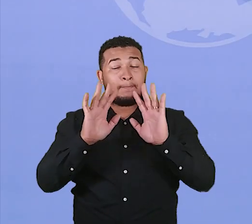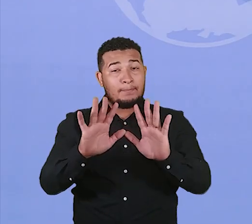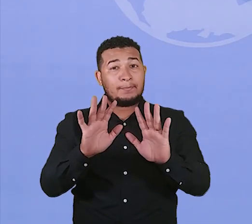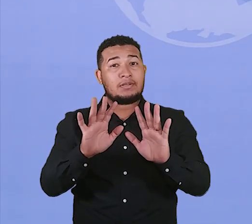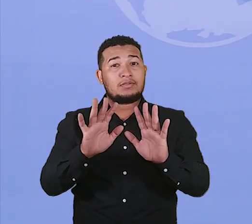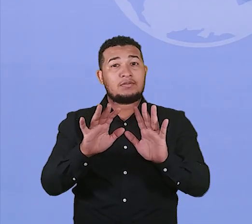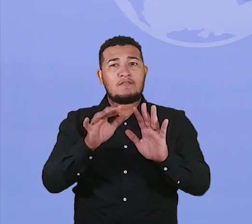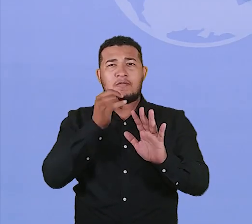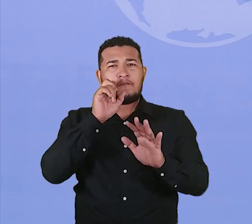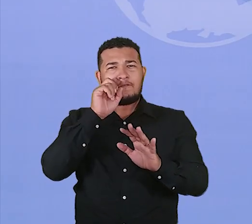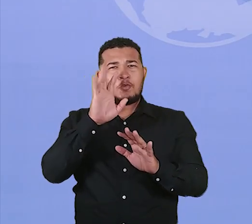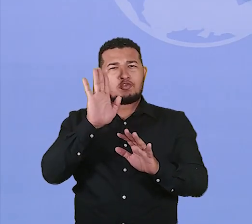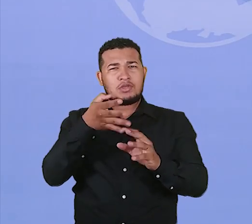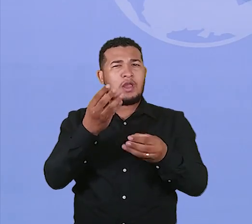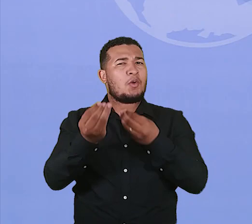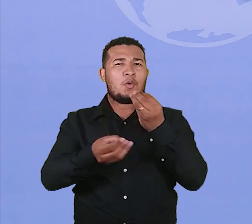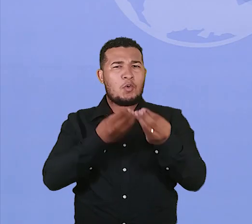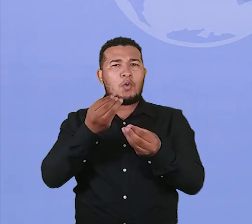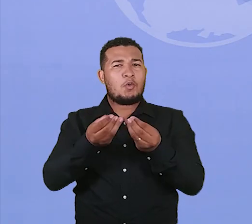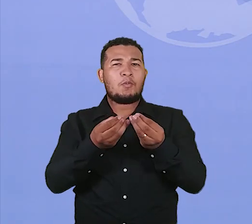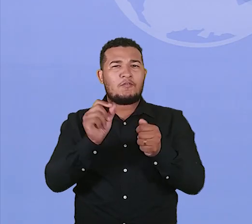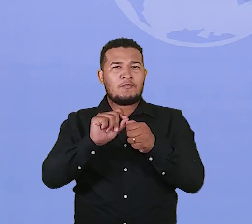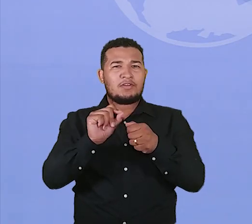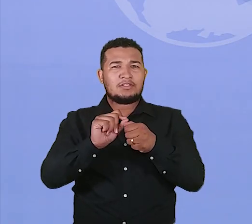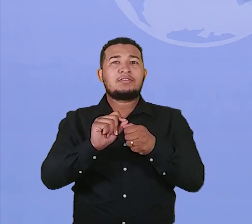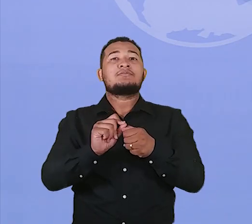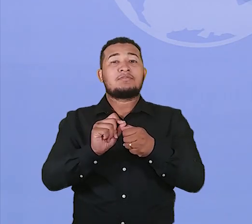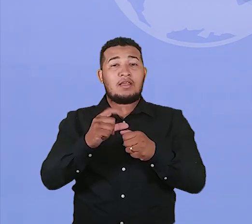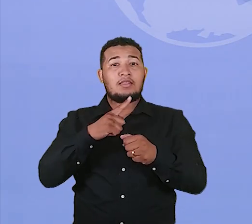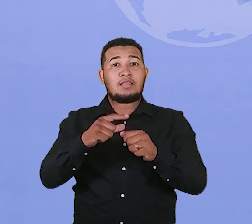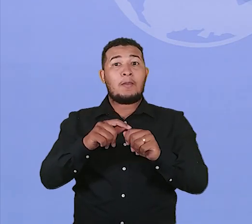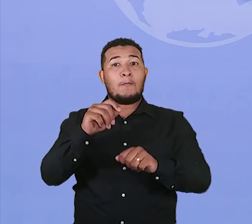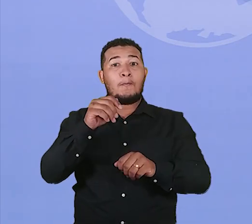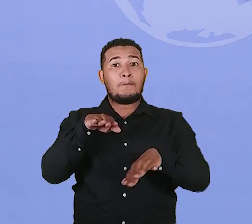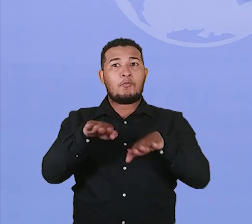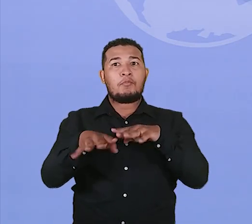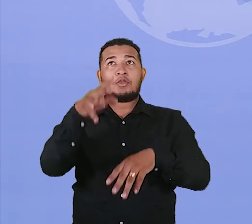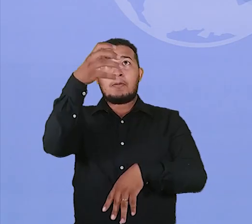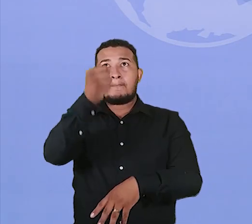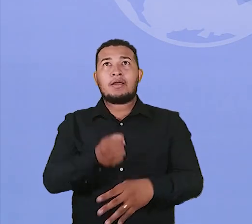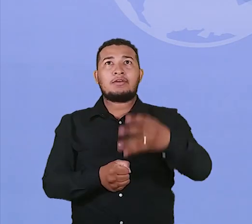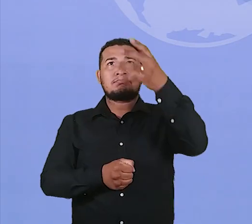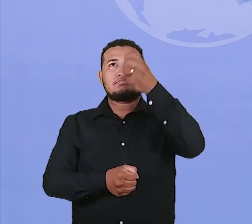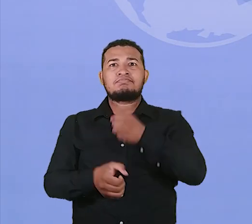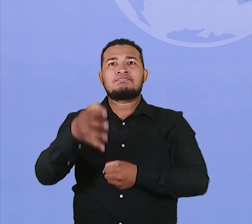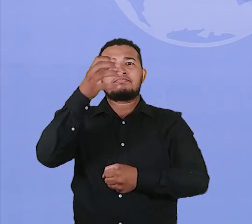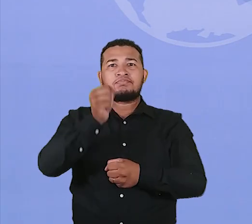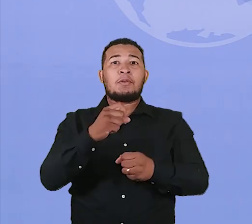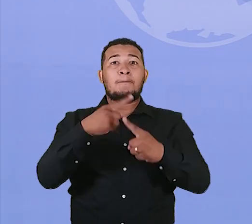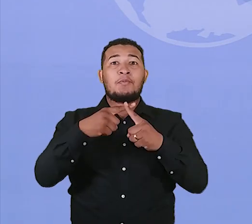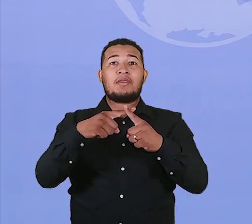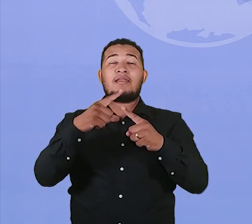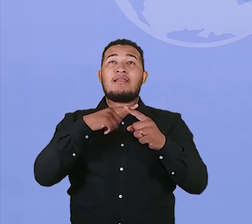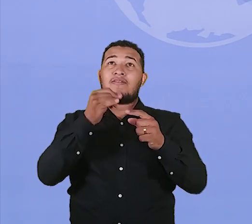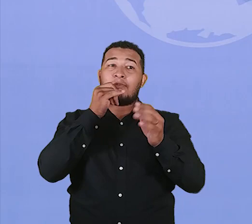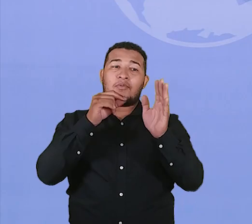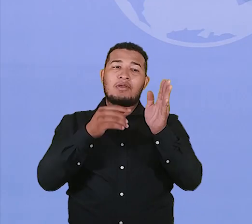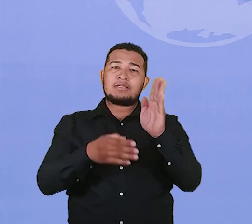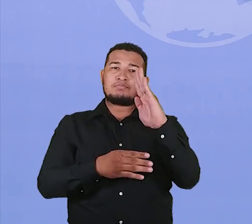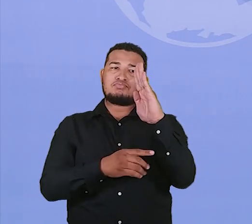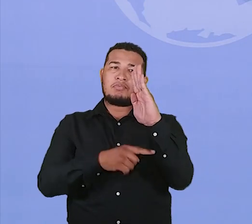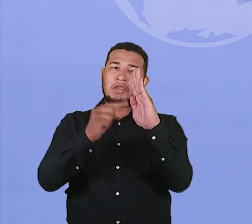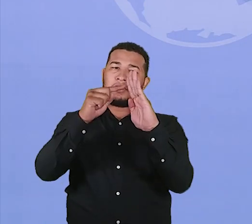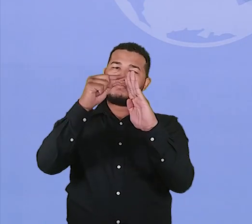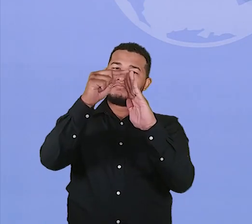só que vocês já viram como café vão a bandeira faz um movimento para baixo porque porque tem uma roldana fixa